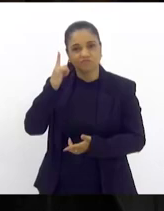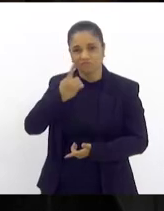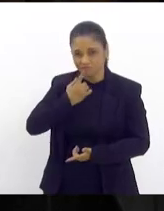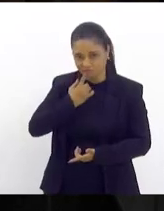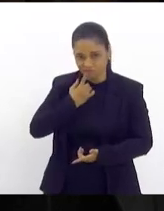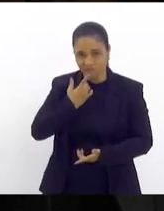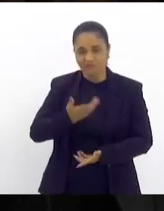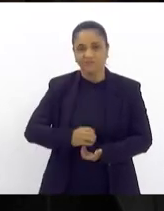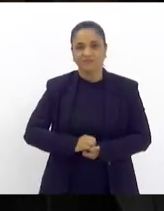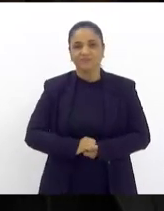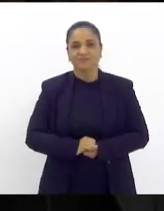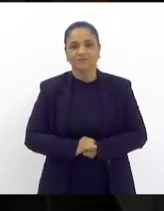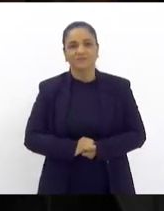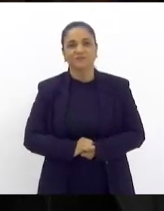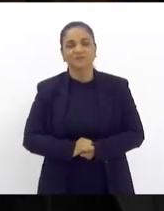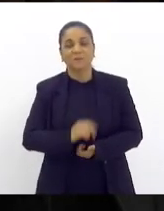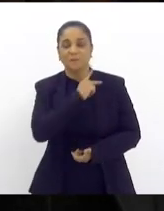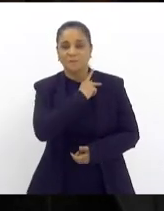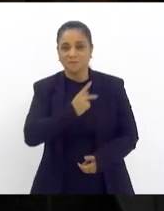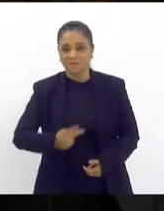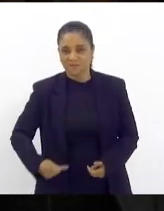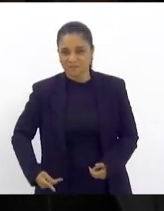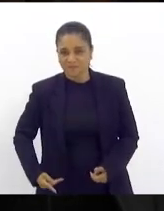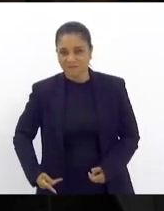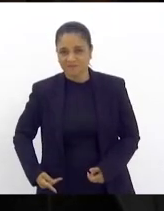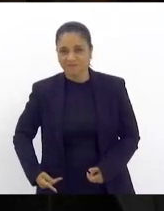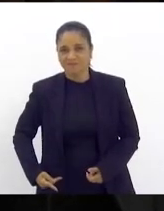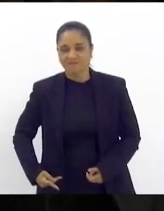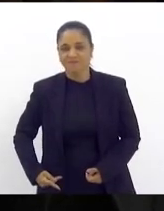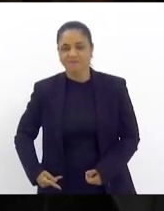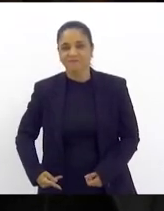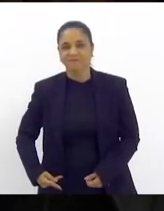auditivos. Senhora Presidente, são